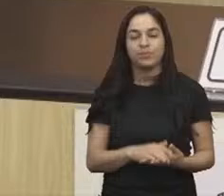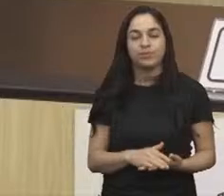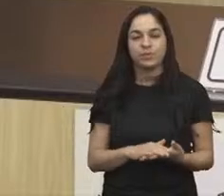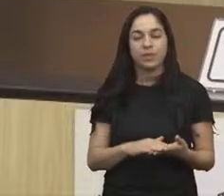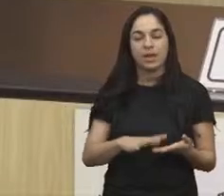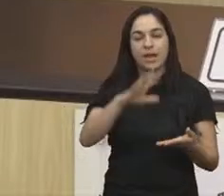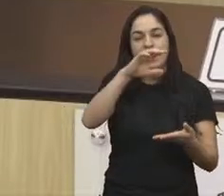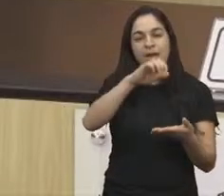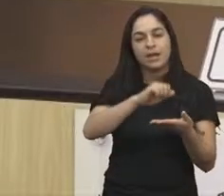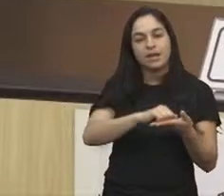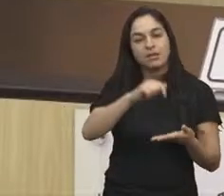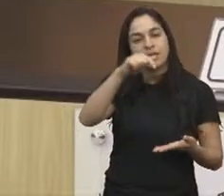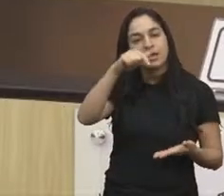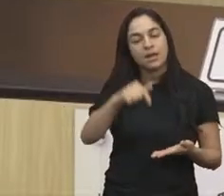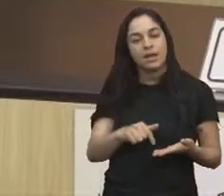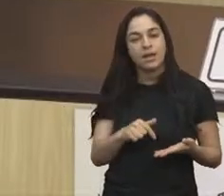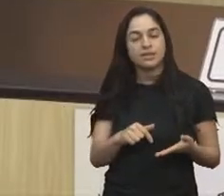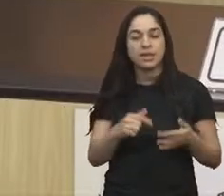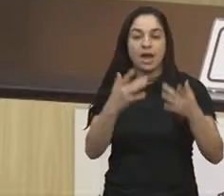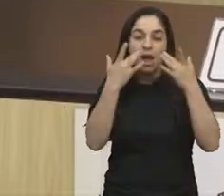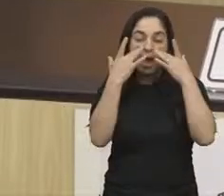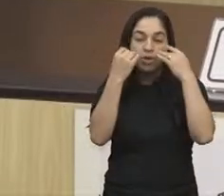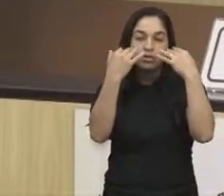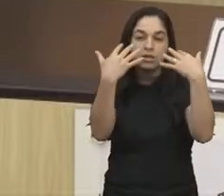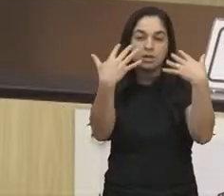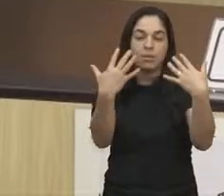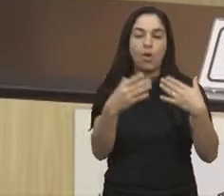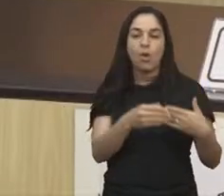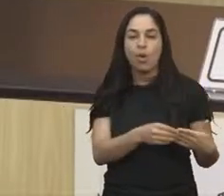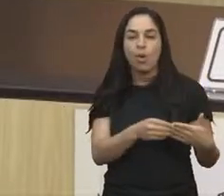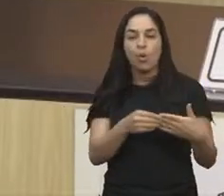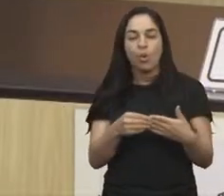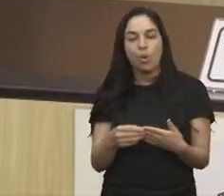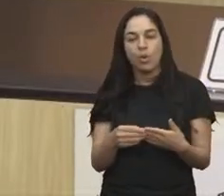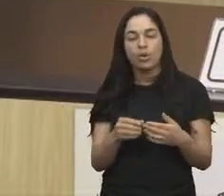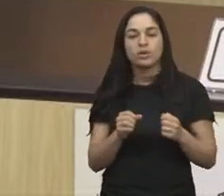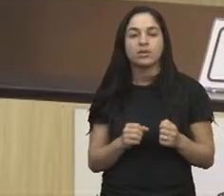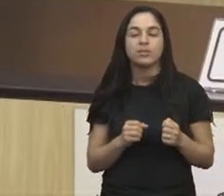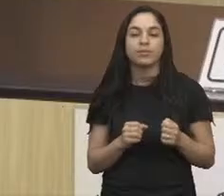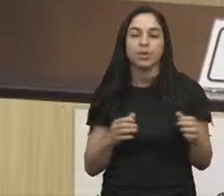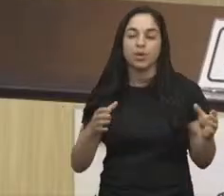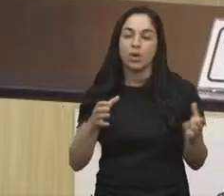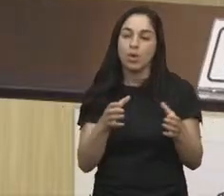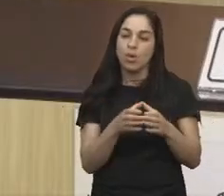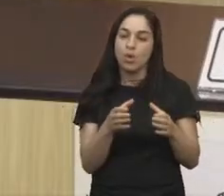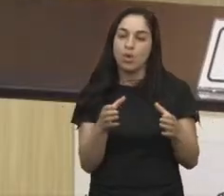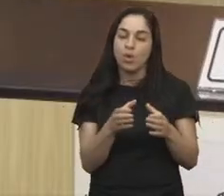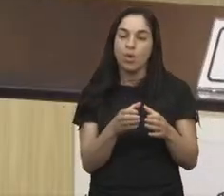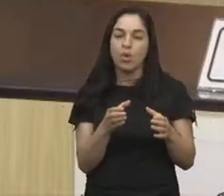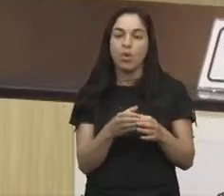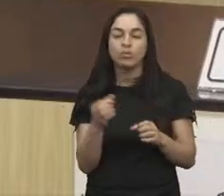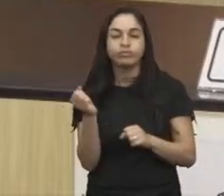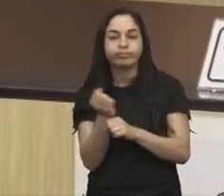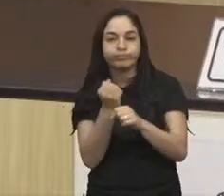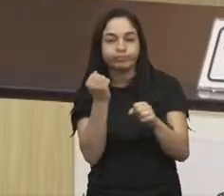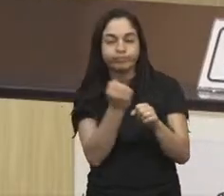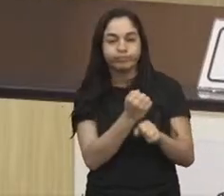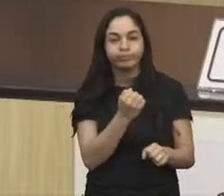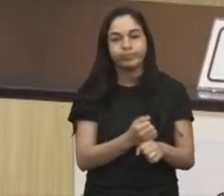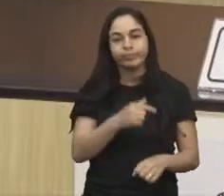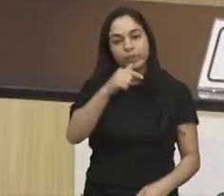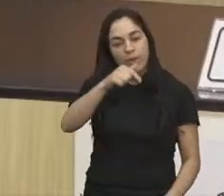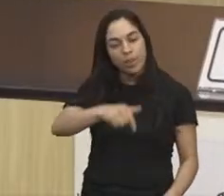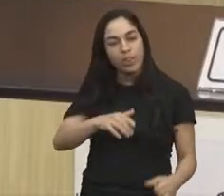Registro que essa audiência pública é conduzido pela Comissão Permanente de Obras e Serviços Públicos e Urbanismo desta